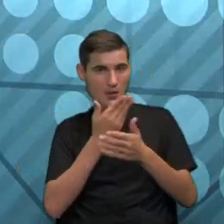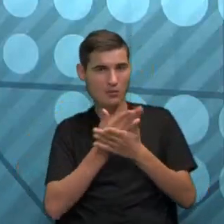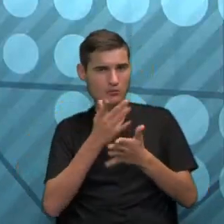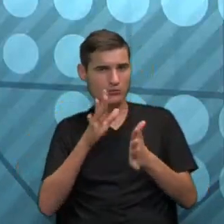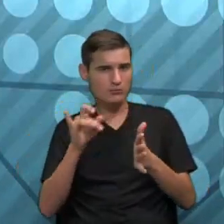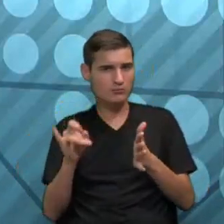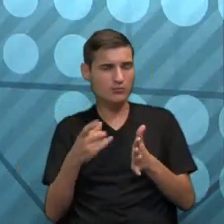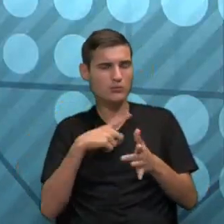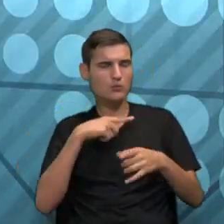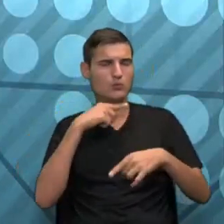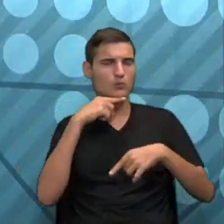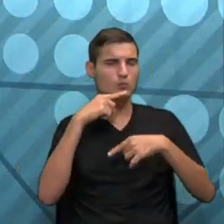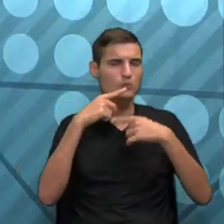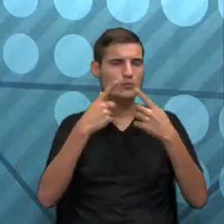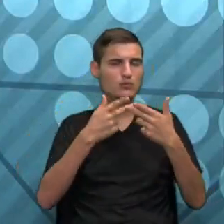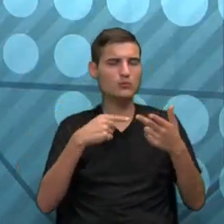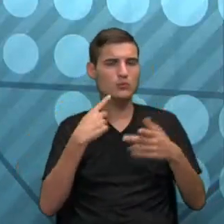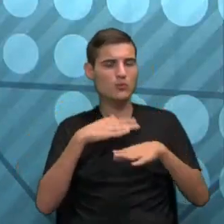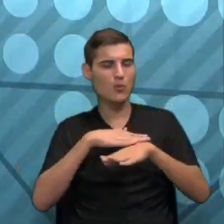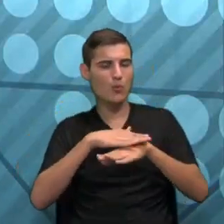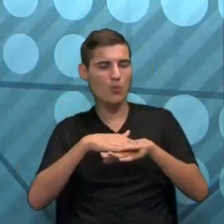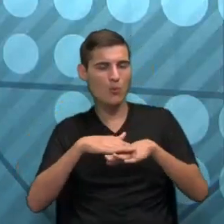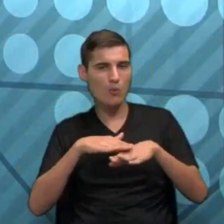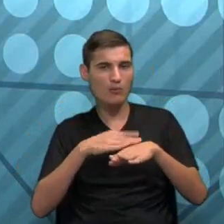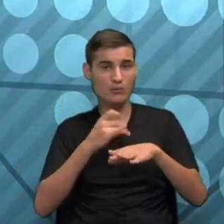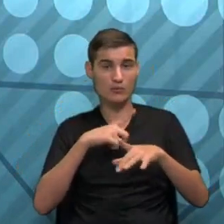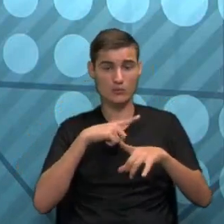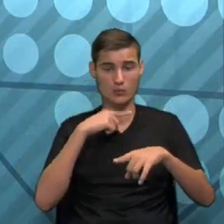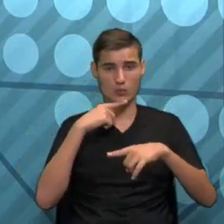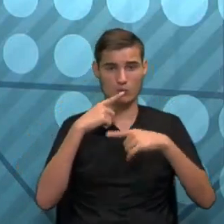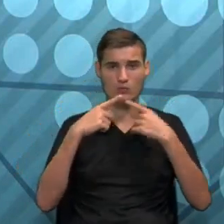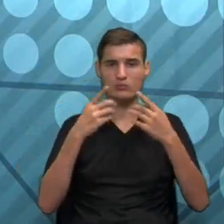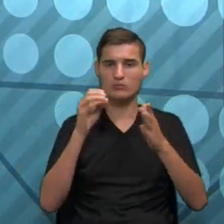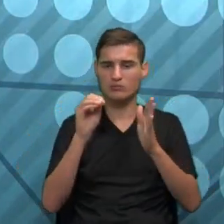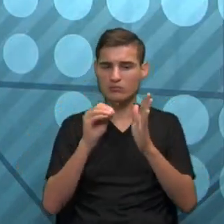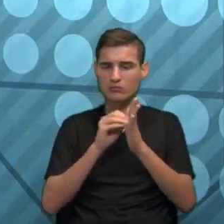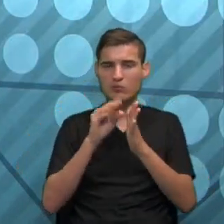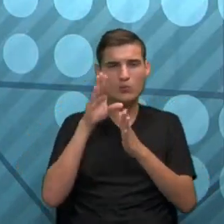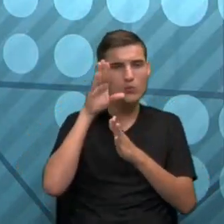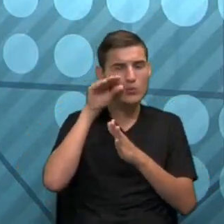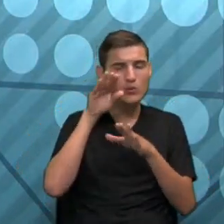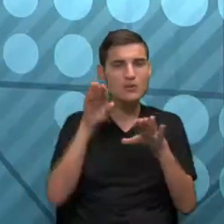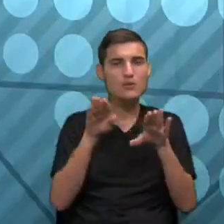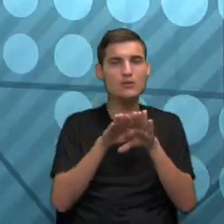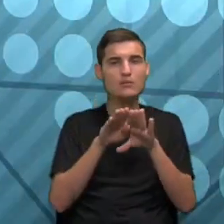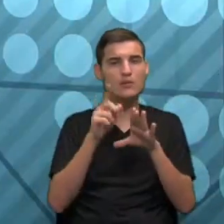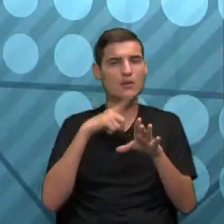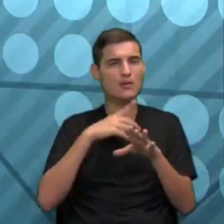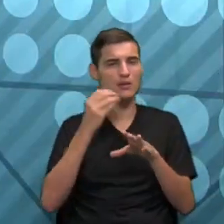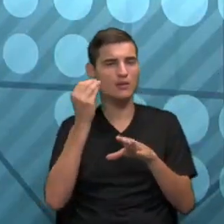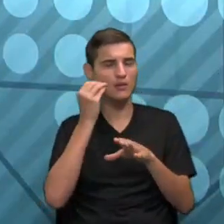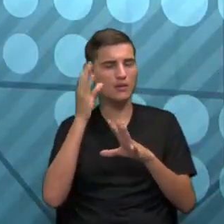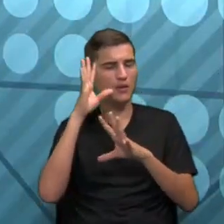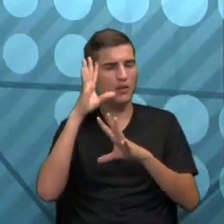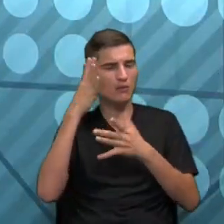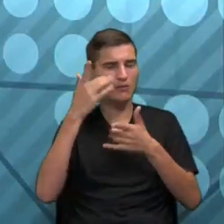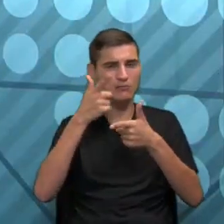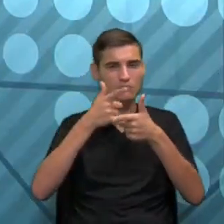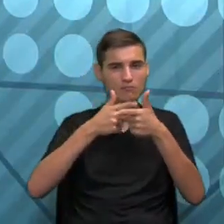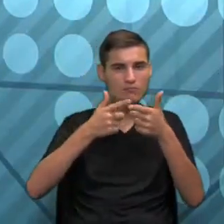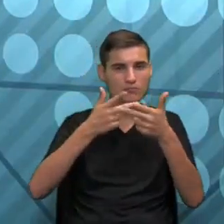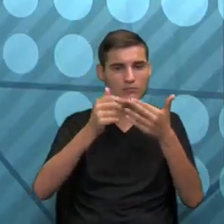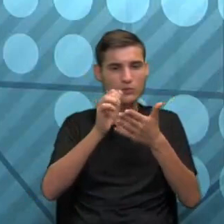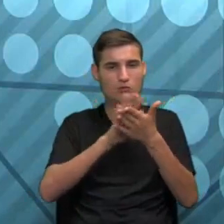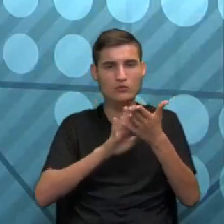aproveitar esse tempo para tirar dúvida. Eu vou também, se você não tiver nenhuma dúvida, eu vou colocar curiosidade. Eu vou tentar resolver dúvidas e questões que às